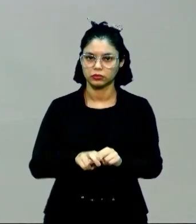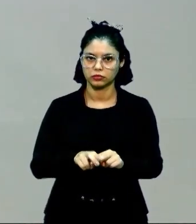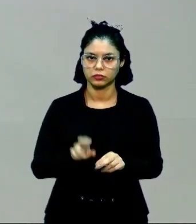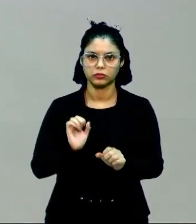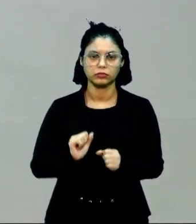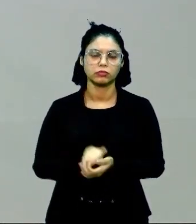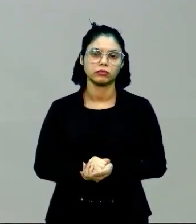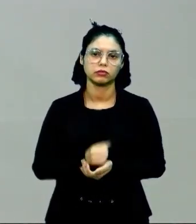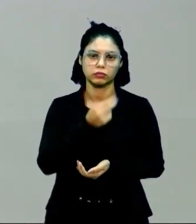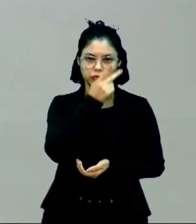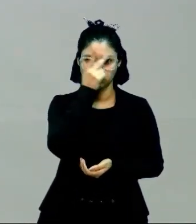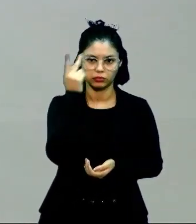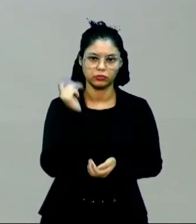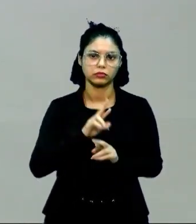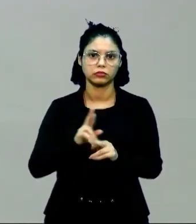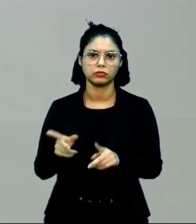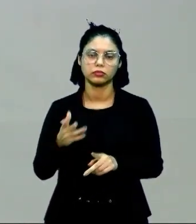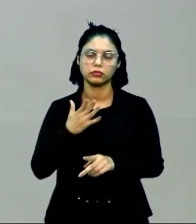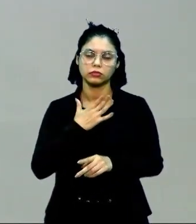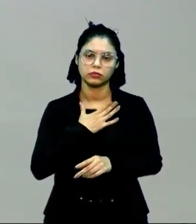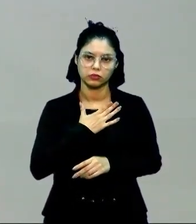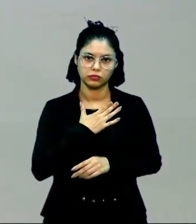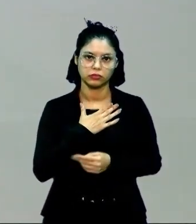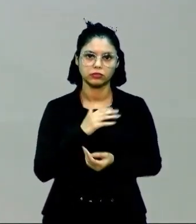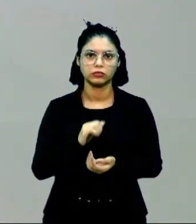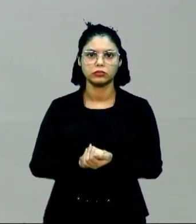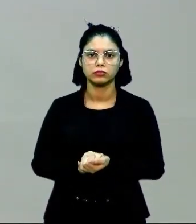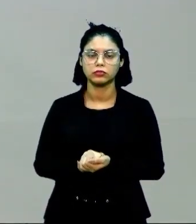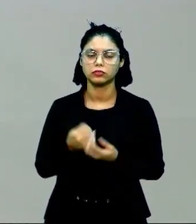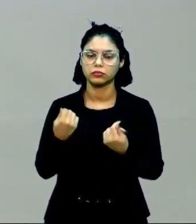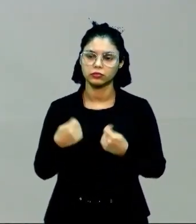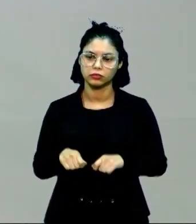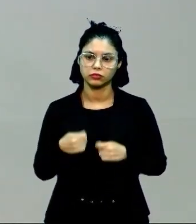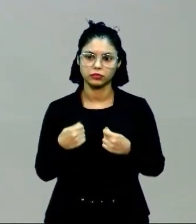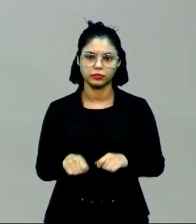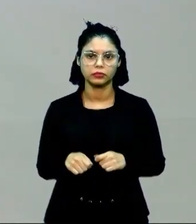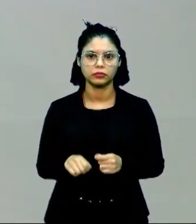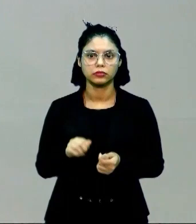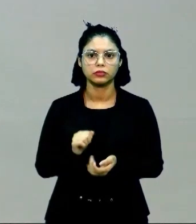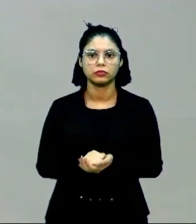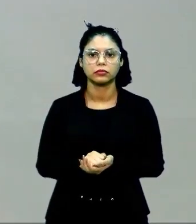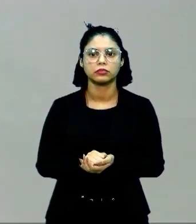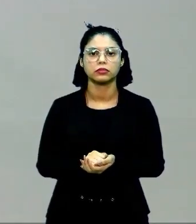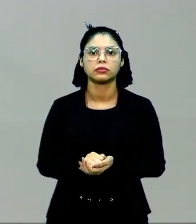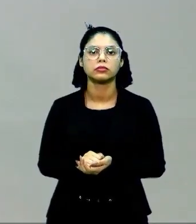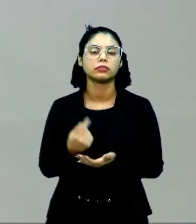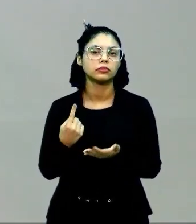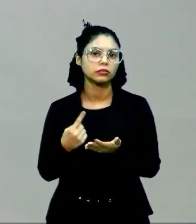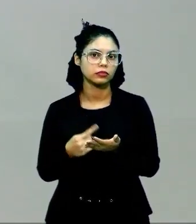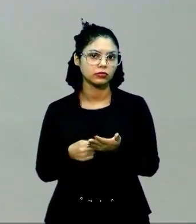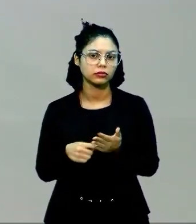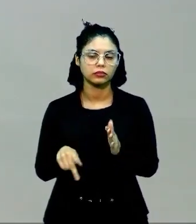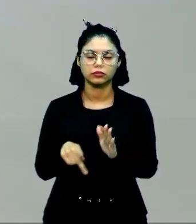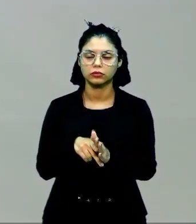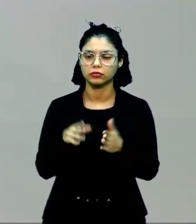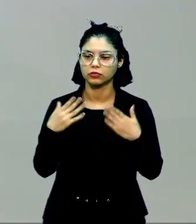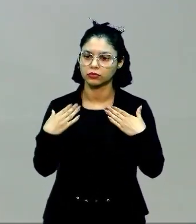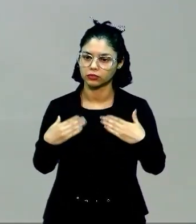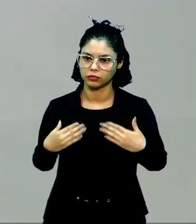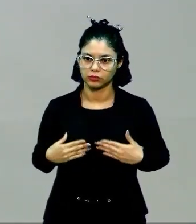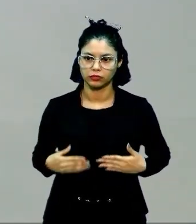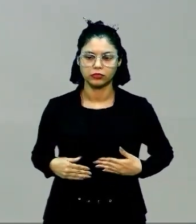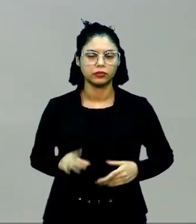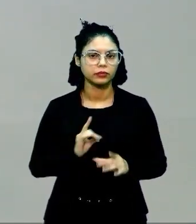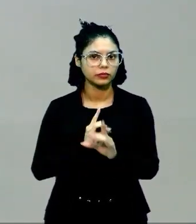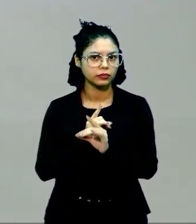ele já é diferente de mim. Ele necessita, devido à condição física em que ele